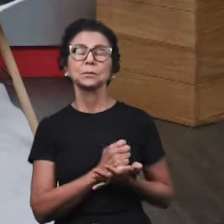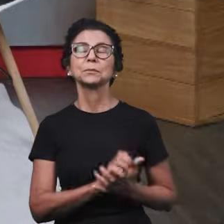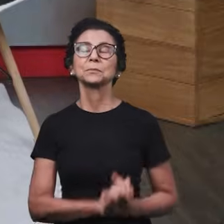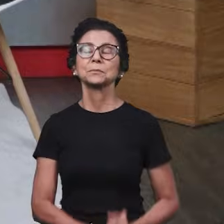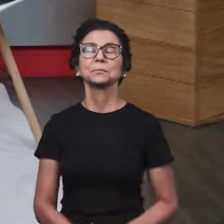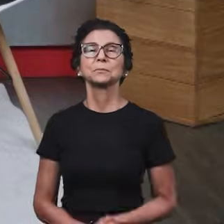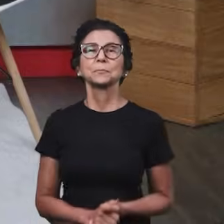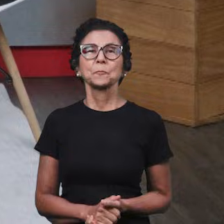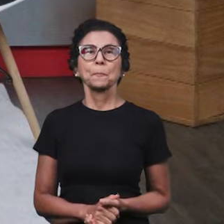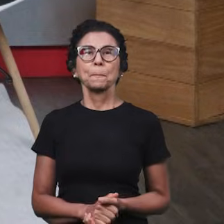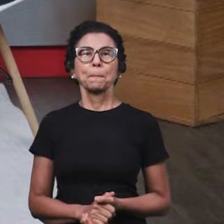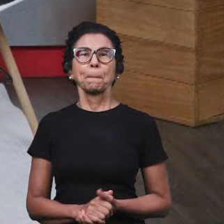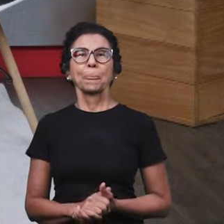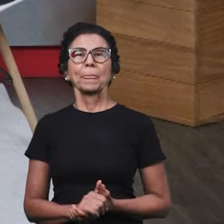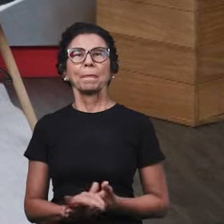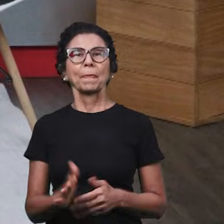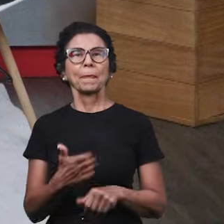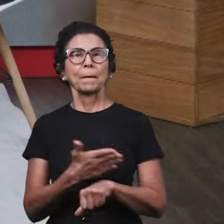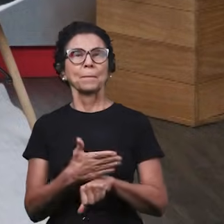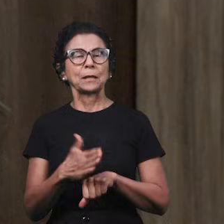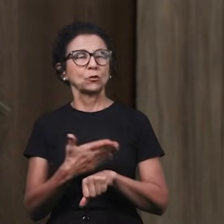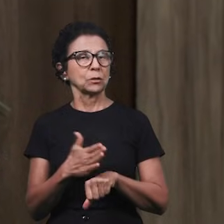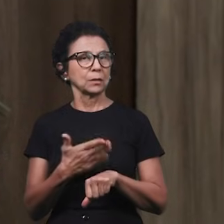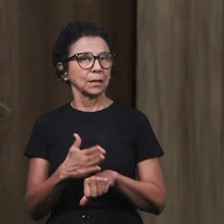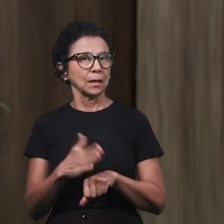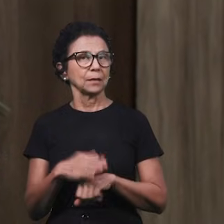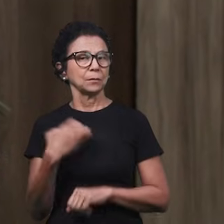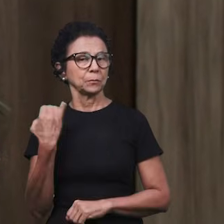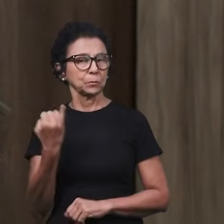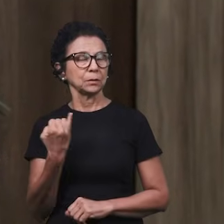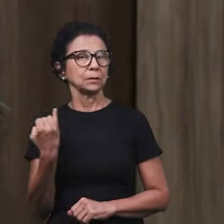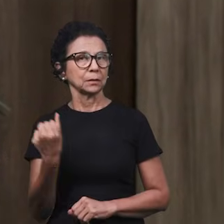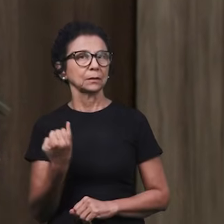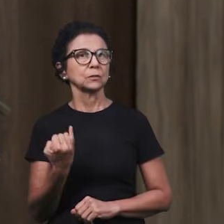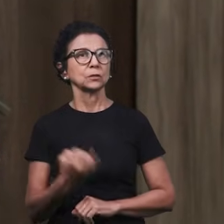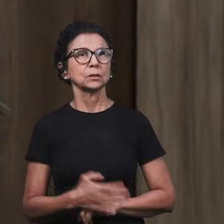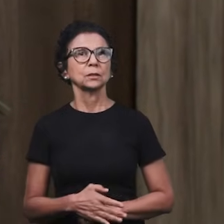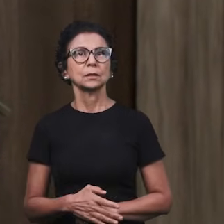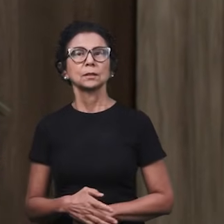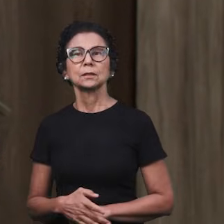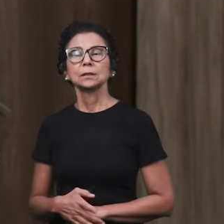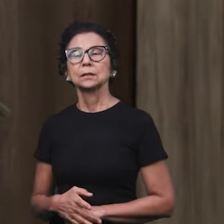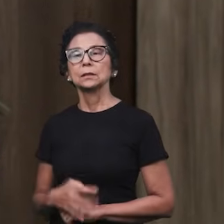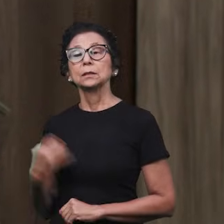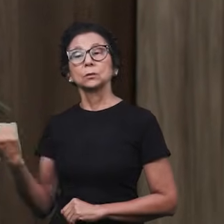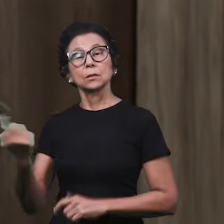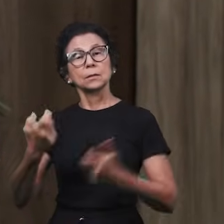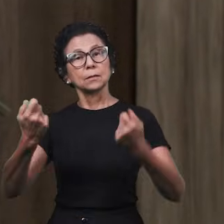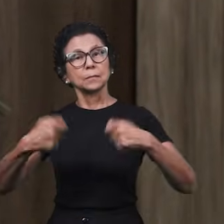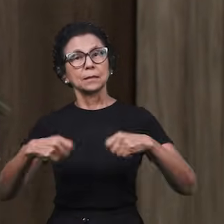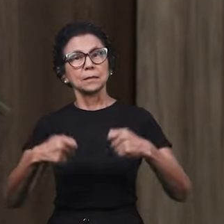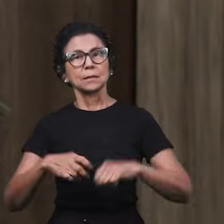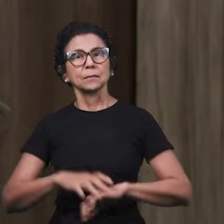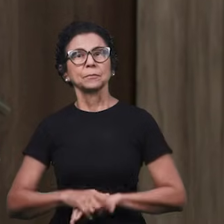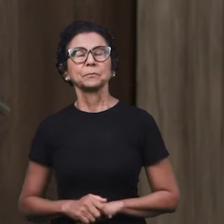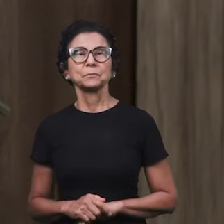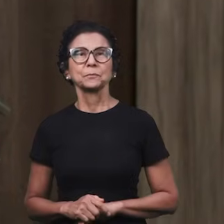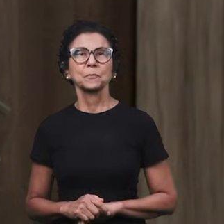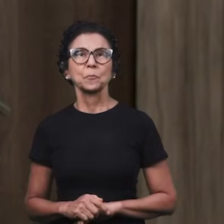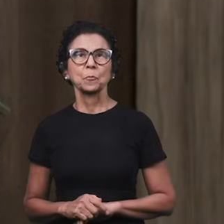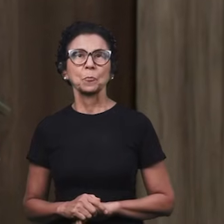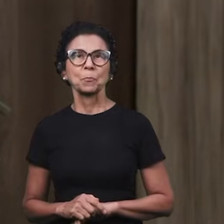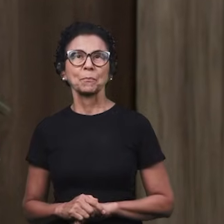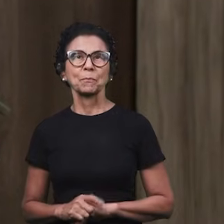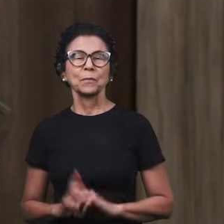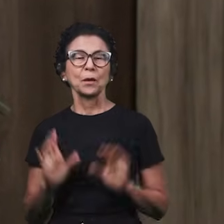a praticar, porque a prática é o essencial. Sim. Que nós precisamos, né? E para a gente encerrar, agora no Além das